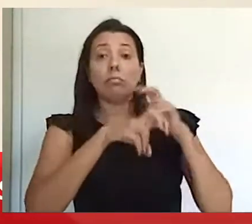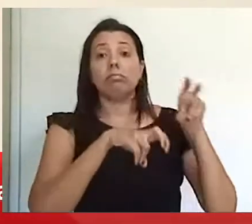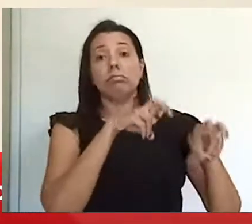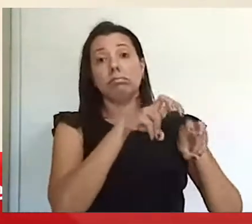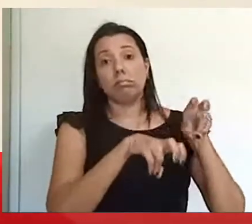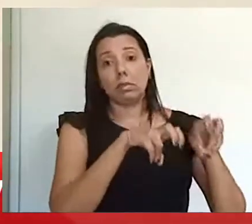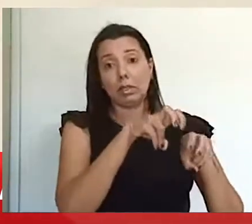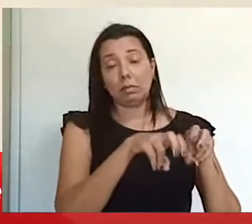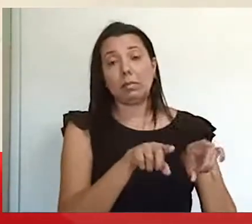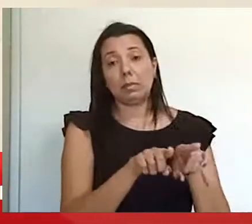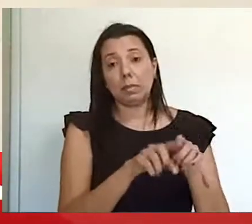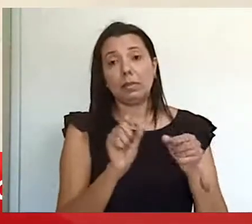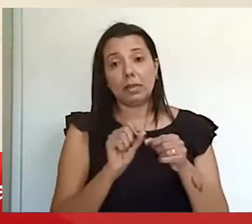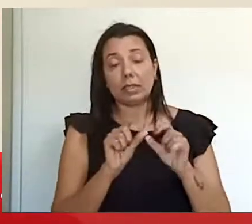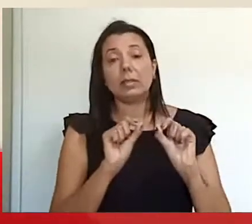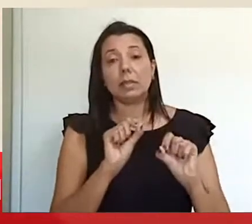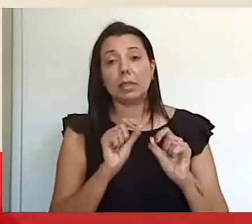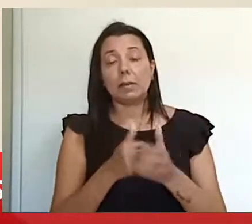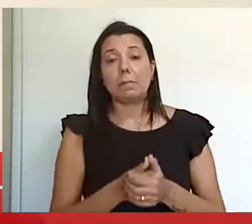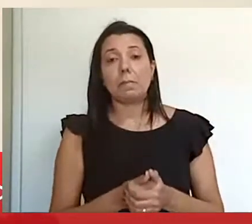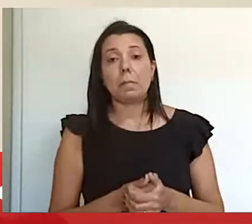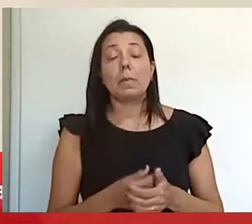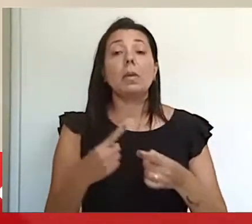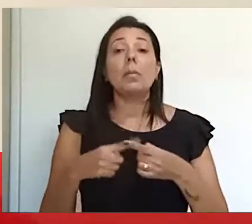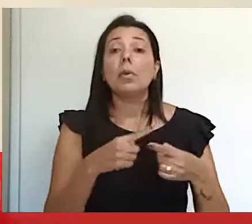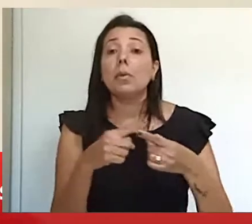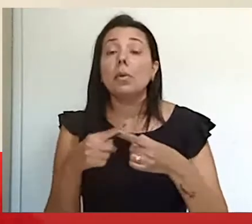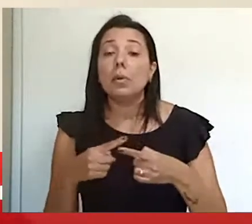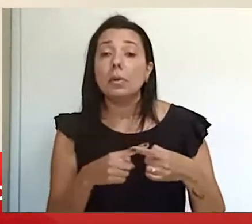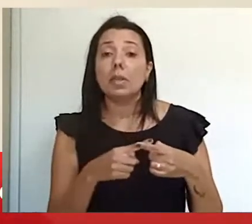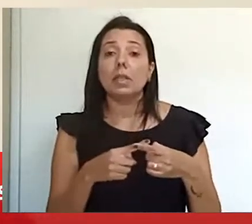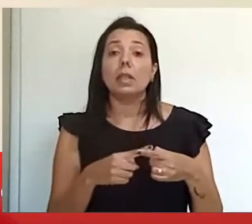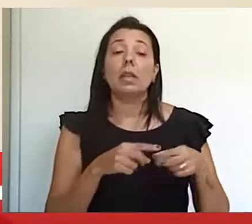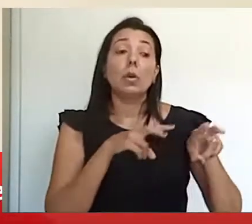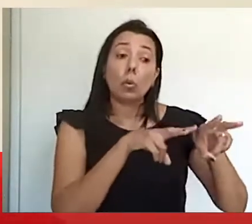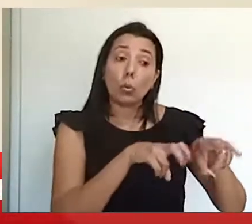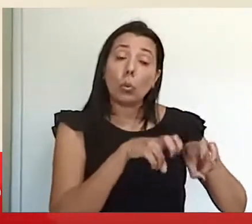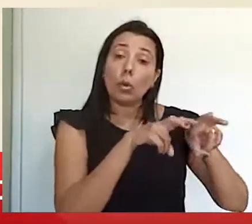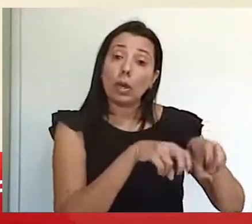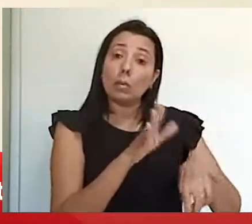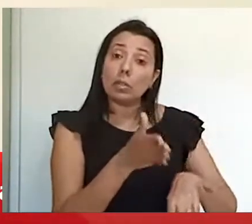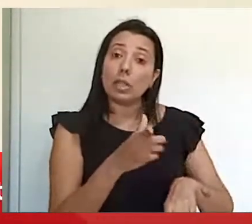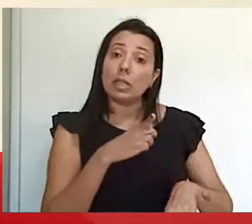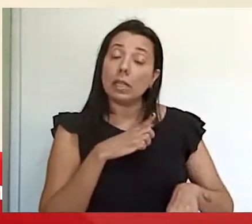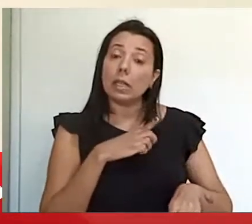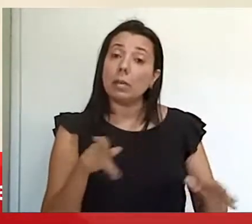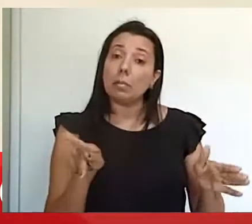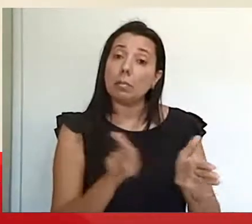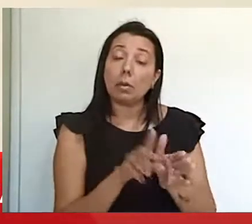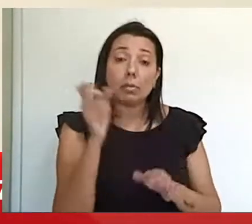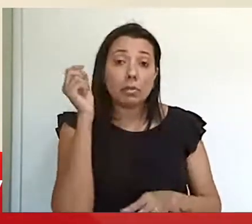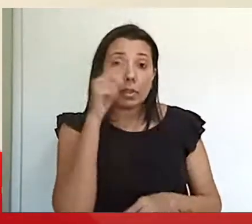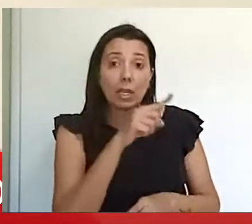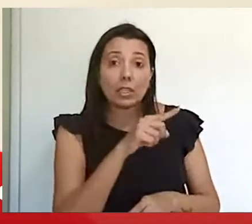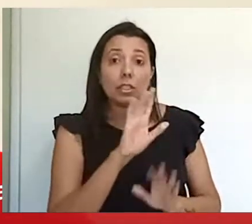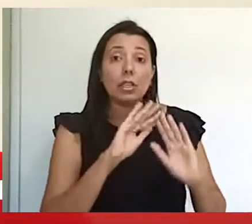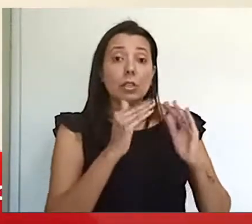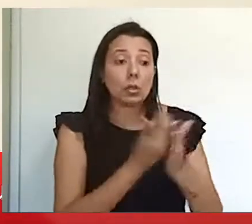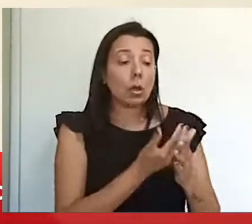fazer. Porque o campo já tem as suas próprias delimitações, né, as escolas do campo, né, você tem